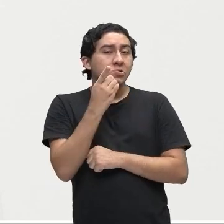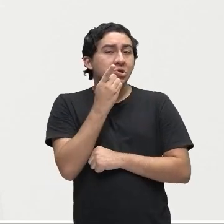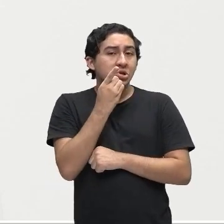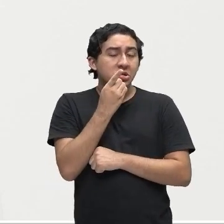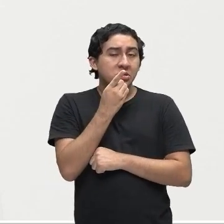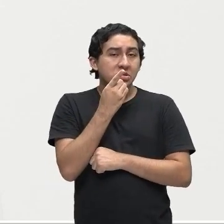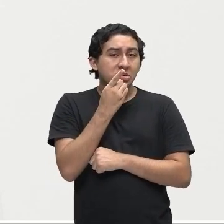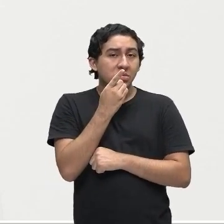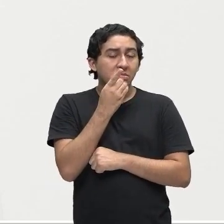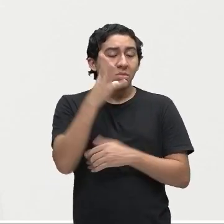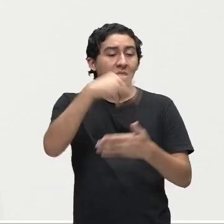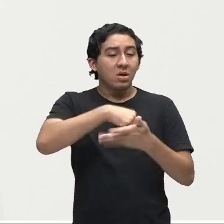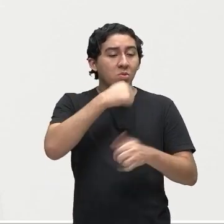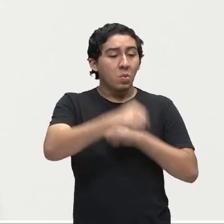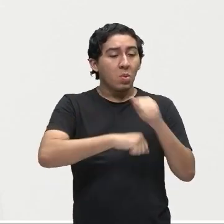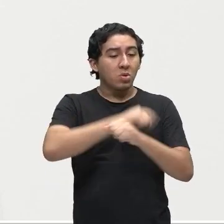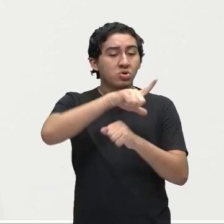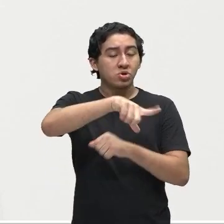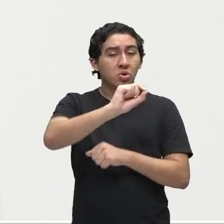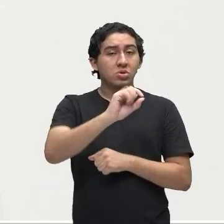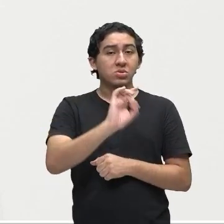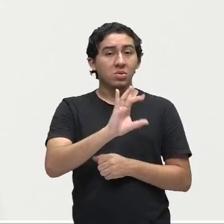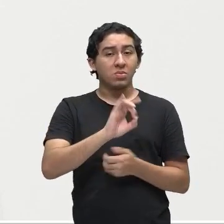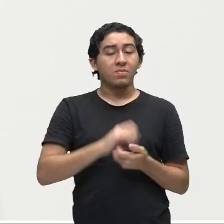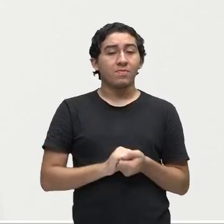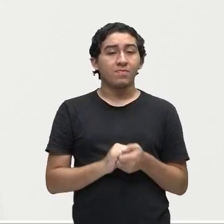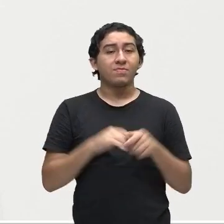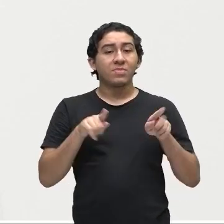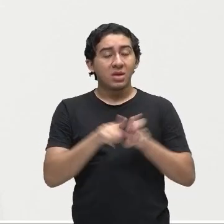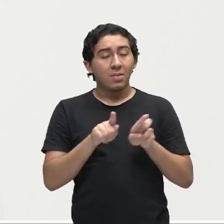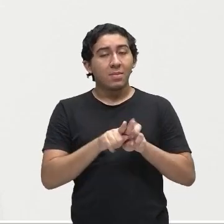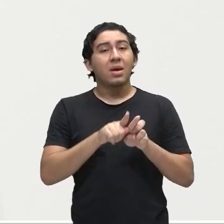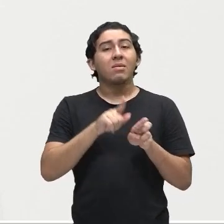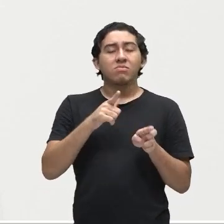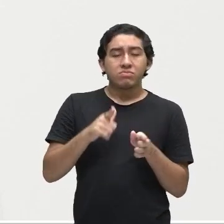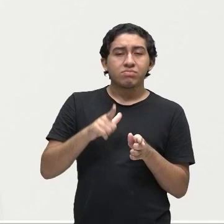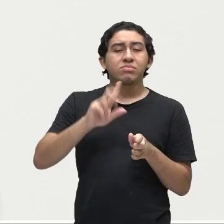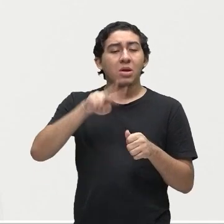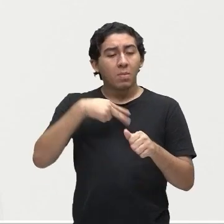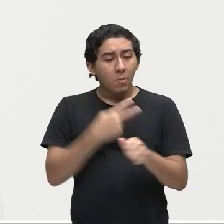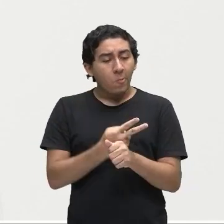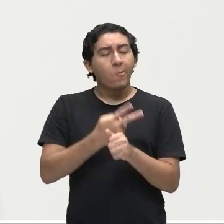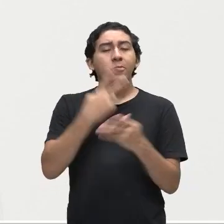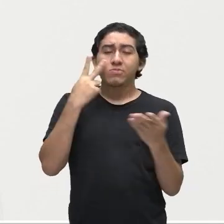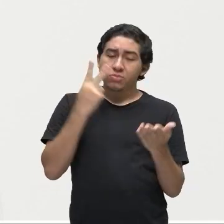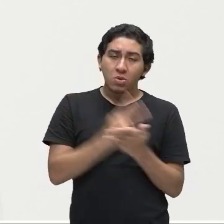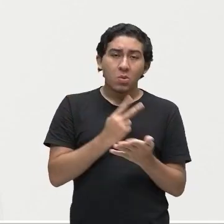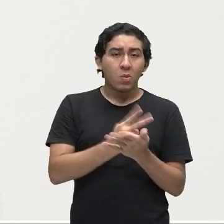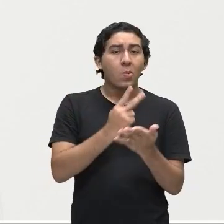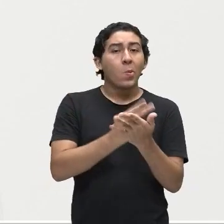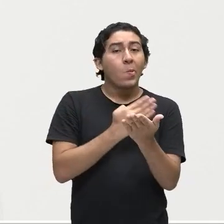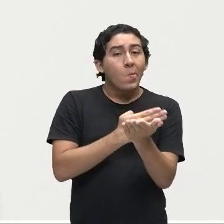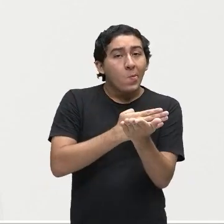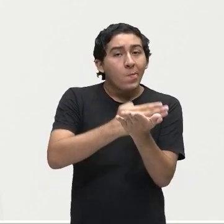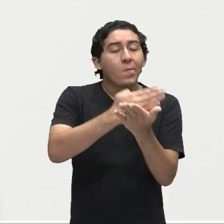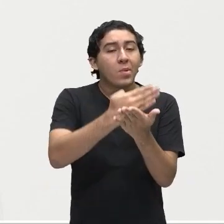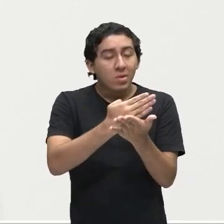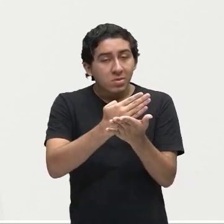tempo, tanto os mercados quanto as feiras passaram a acontecer com mais regularidade. Vários deles se